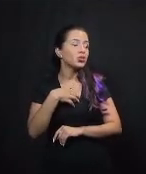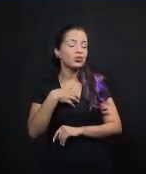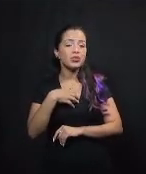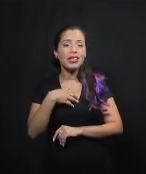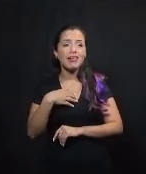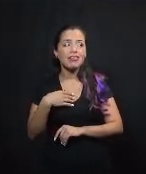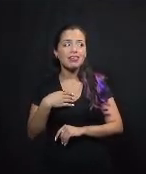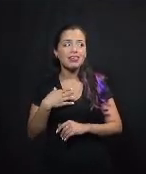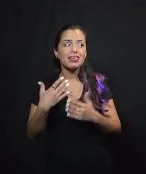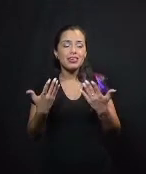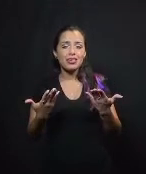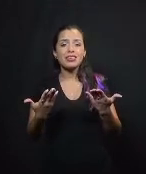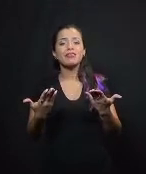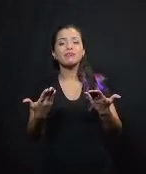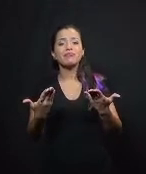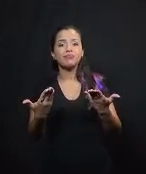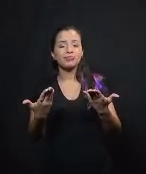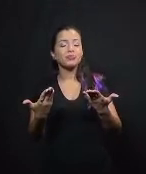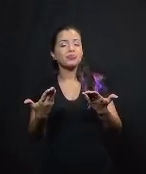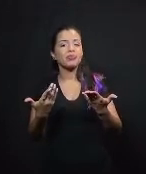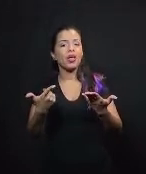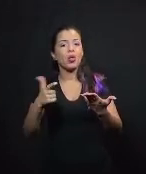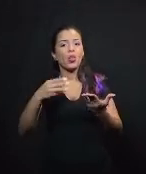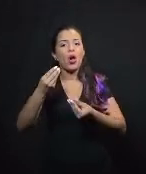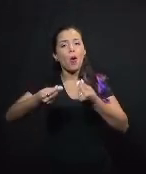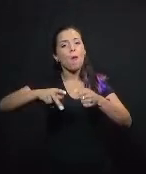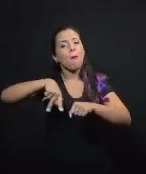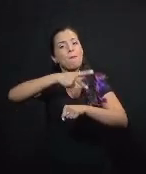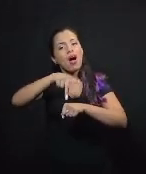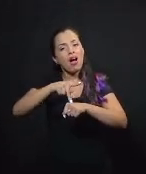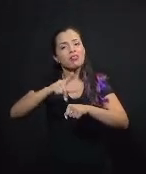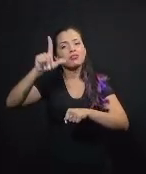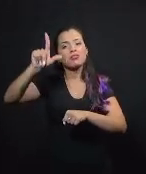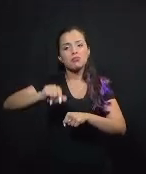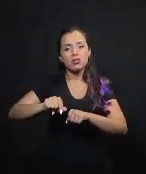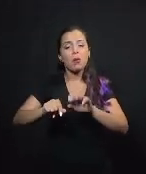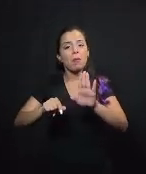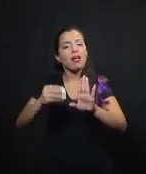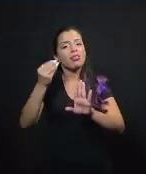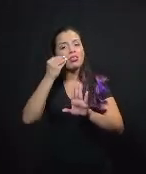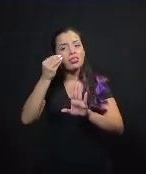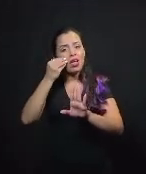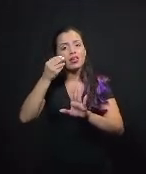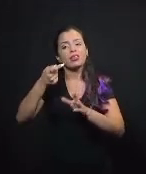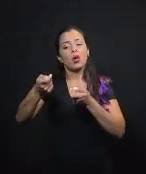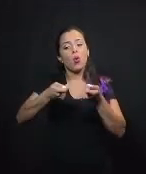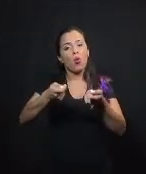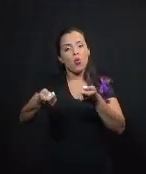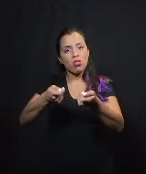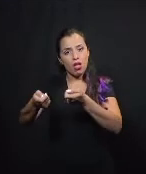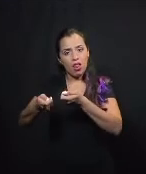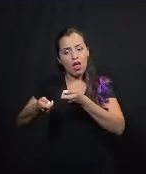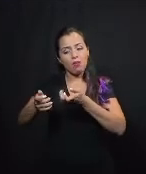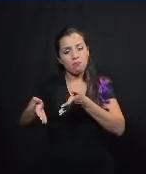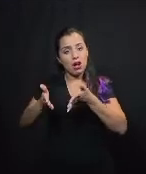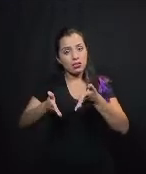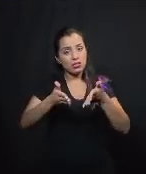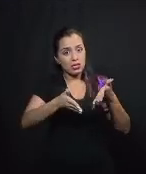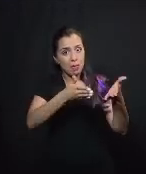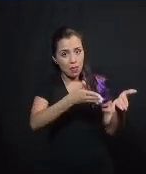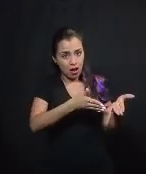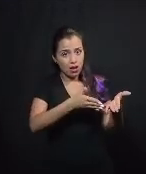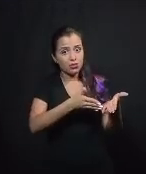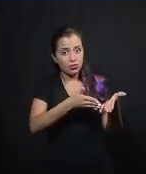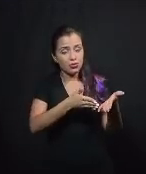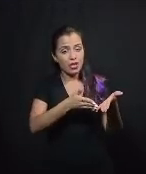aqui uma virar o país de cabeça para baixo, mas mexa algo passo a passo e mecanismos e